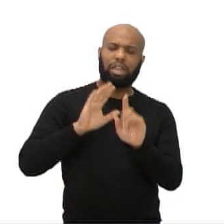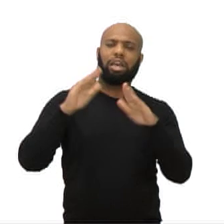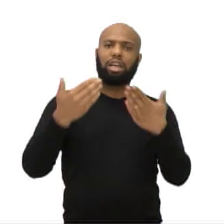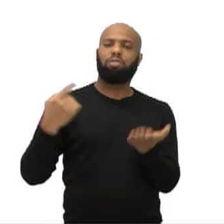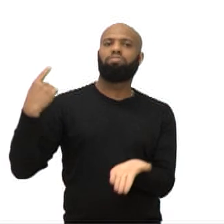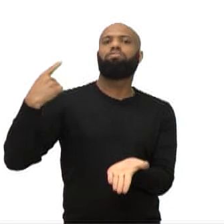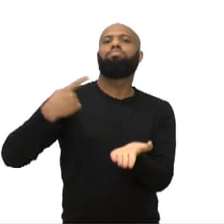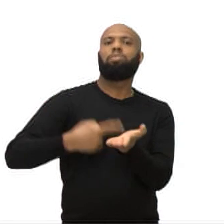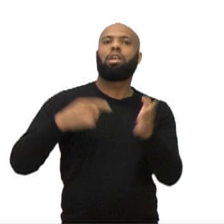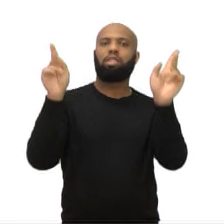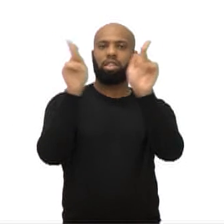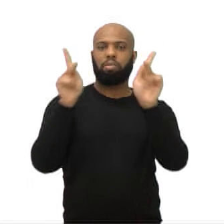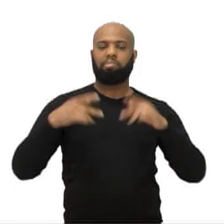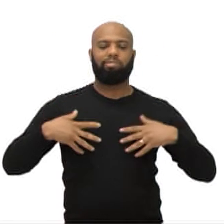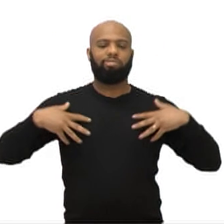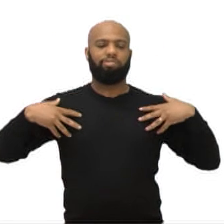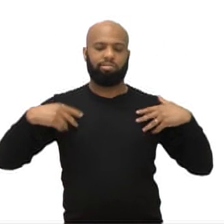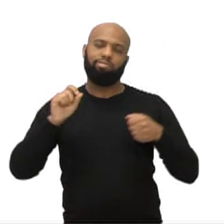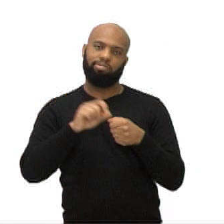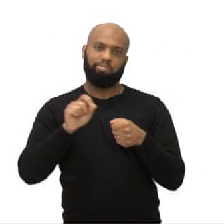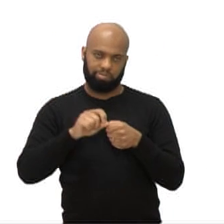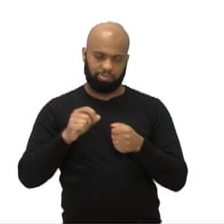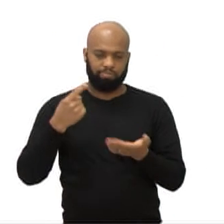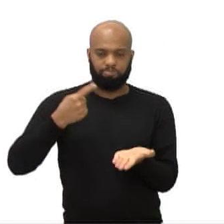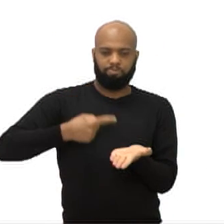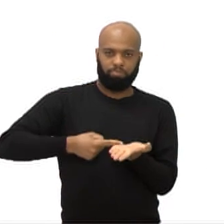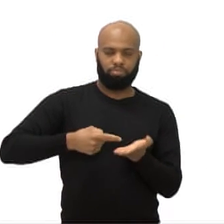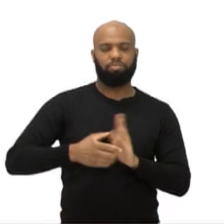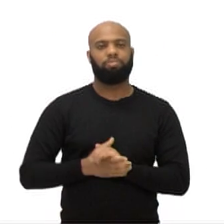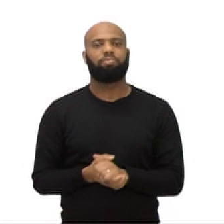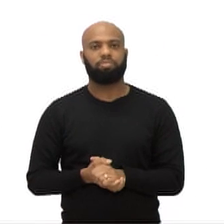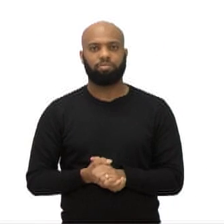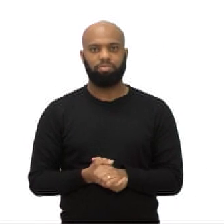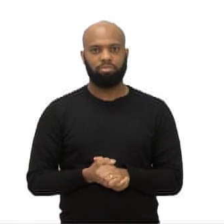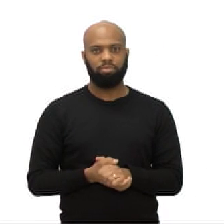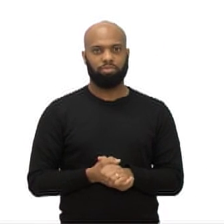Tratado de Ponte Verde, também conhecido por Paz Honrosa.